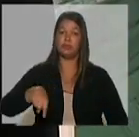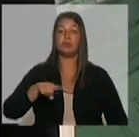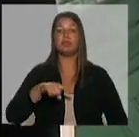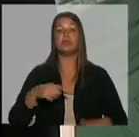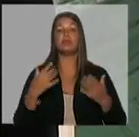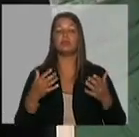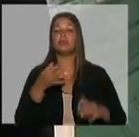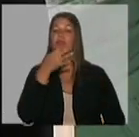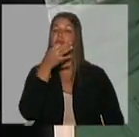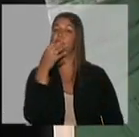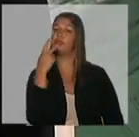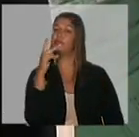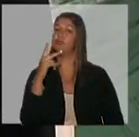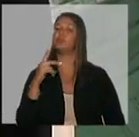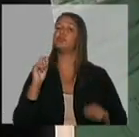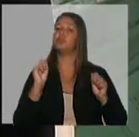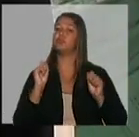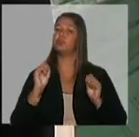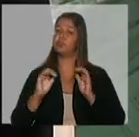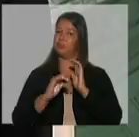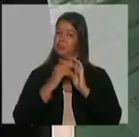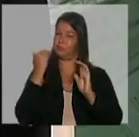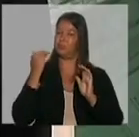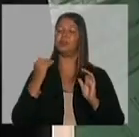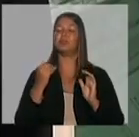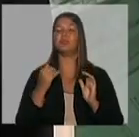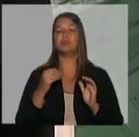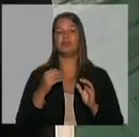www.alerj.rj.gov.br. E nós queremos saber a sua opinião. Escreva para